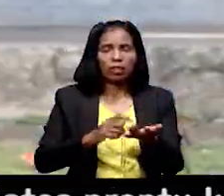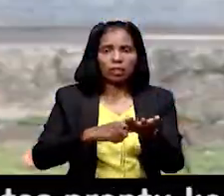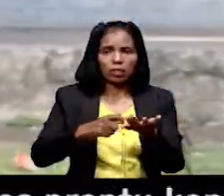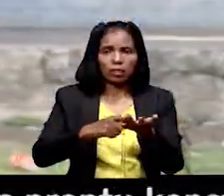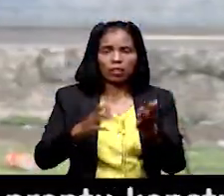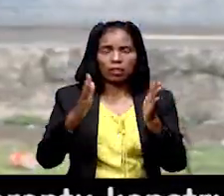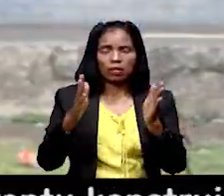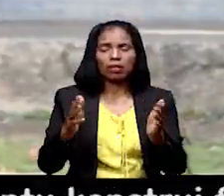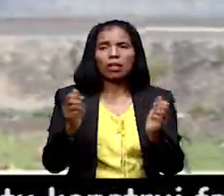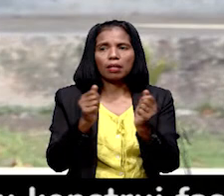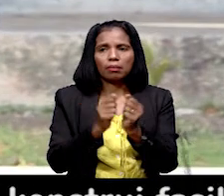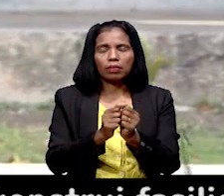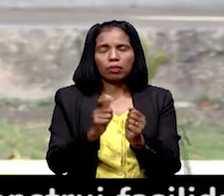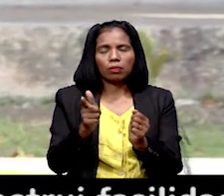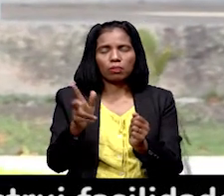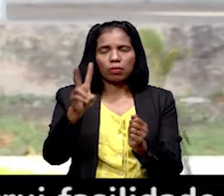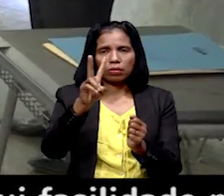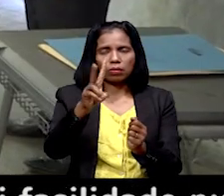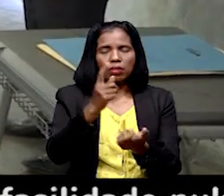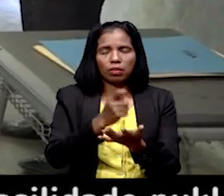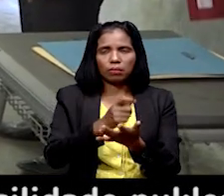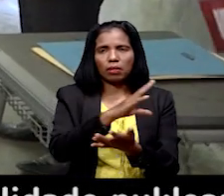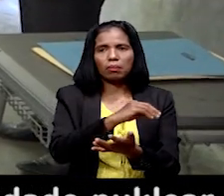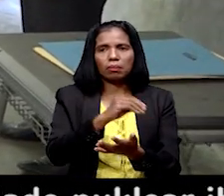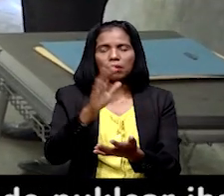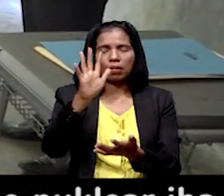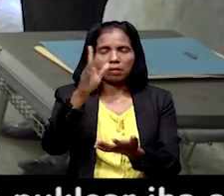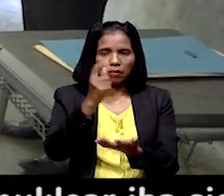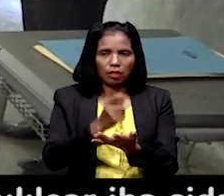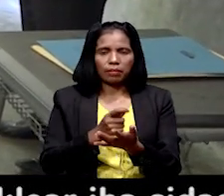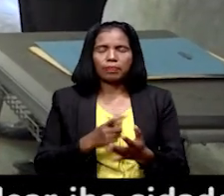secundário técnico vocacional Quase Rihun Lima. Adere Tuximenes, Ziamen.